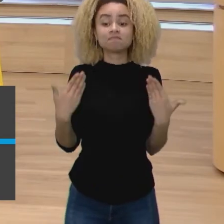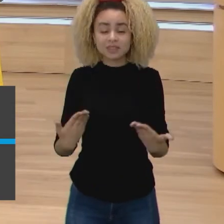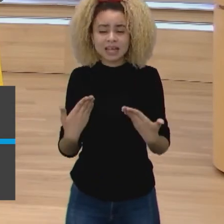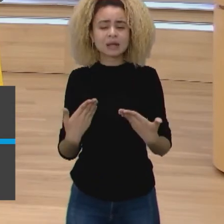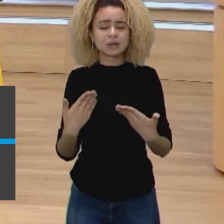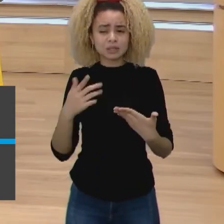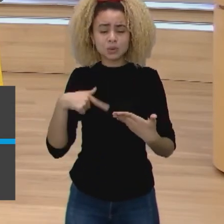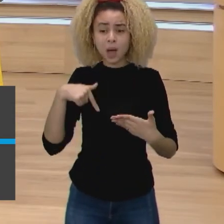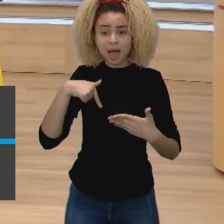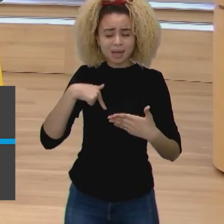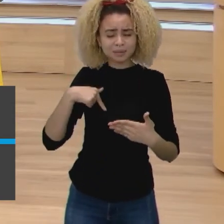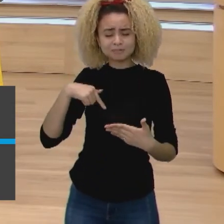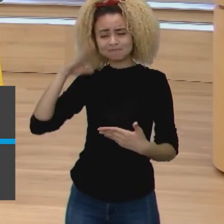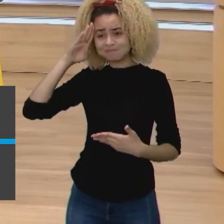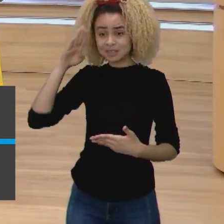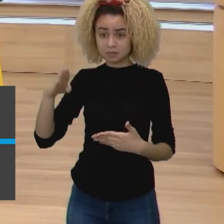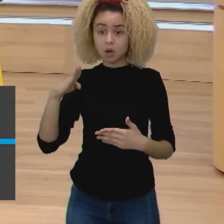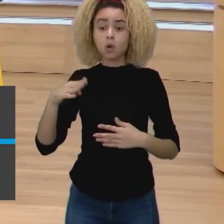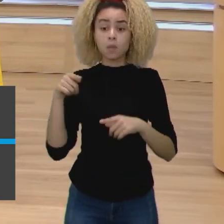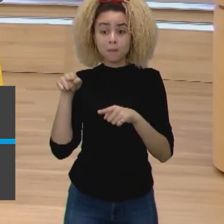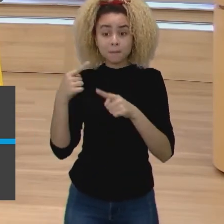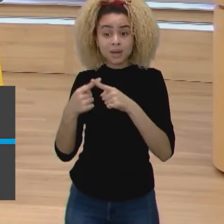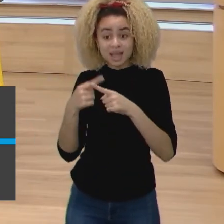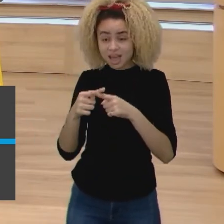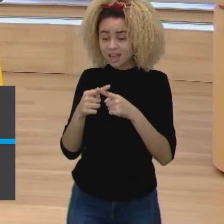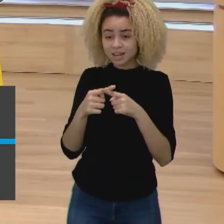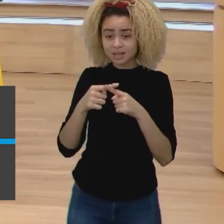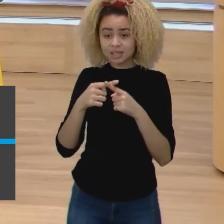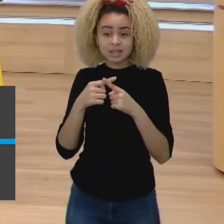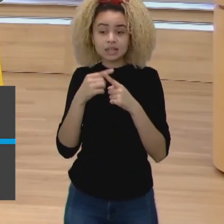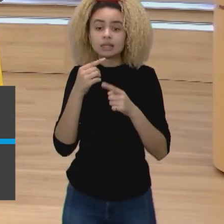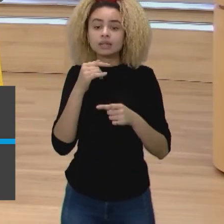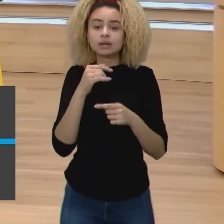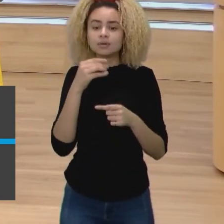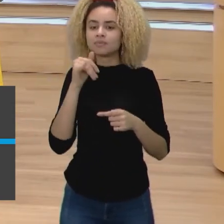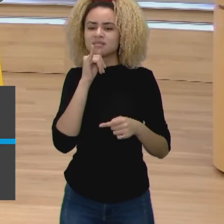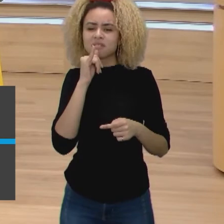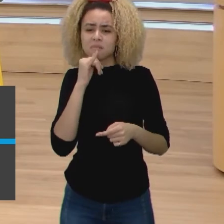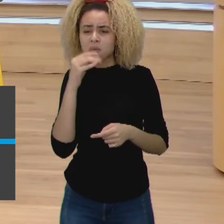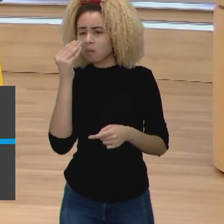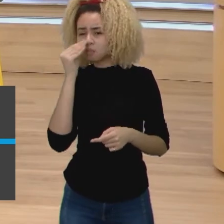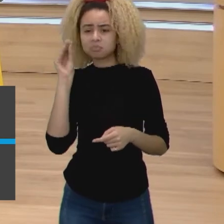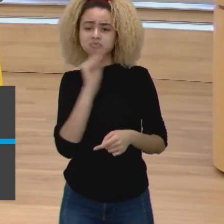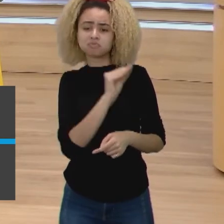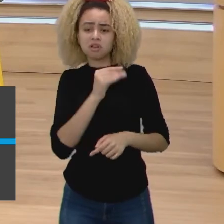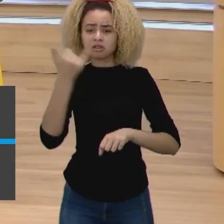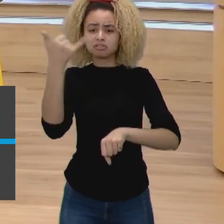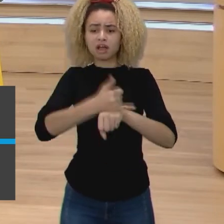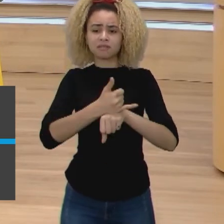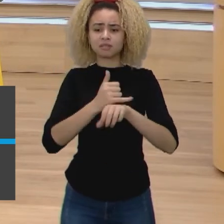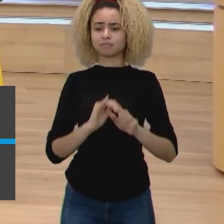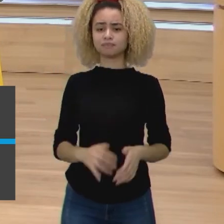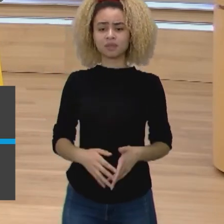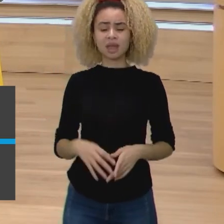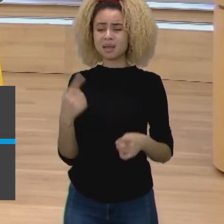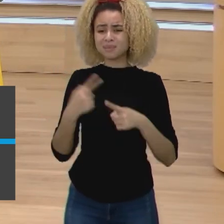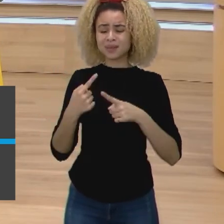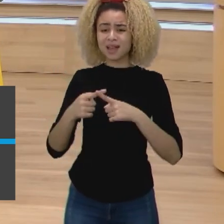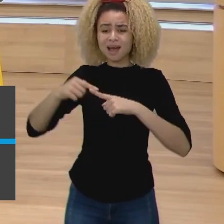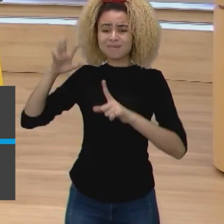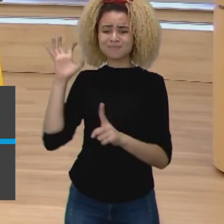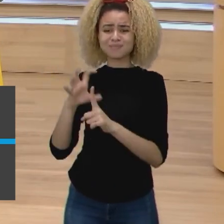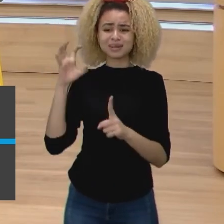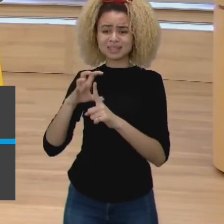a tônica do trabalho. Ele mesmo acaba dispensando, por exemplo, um patrão, porque essa pressão acaba